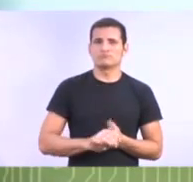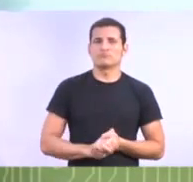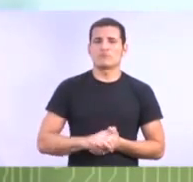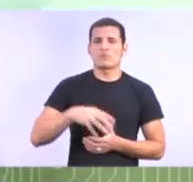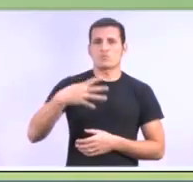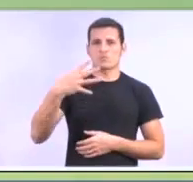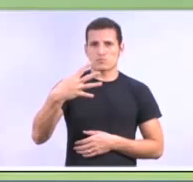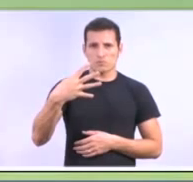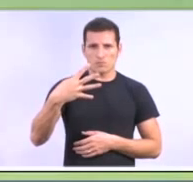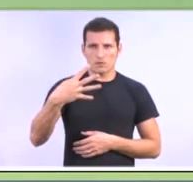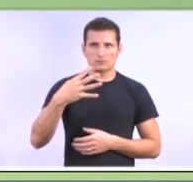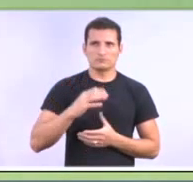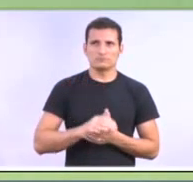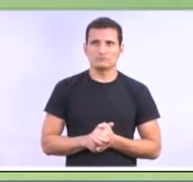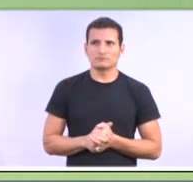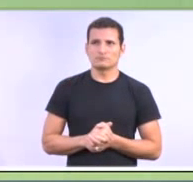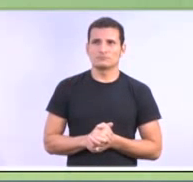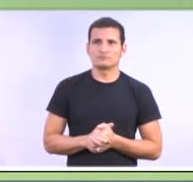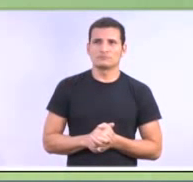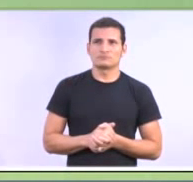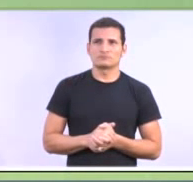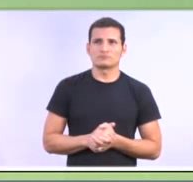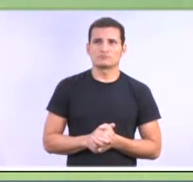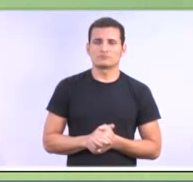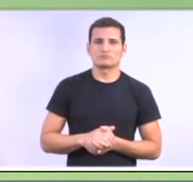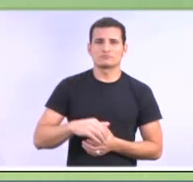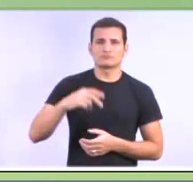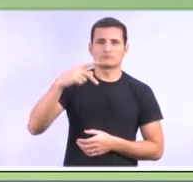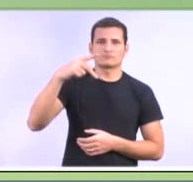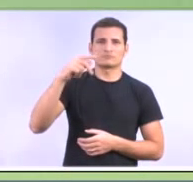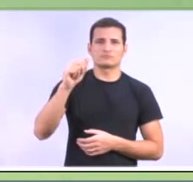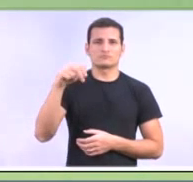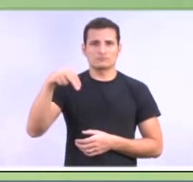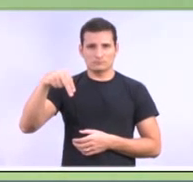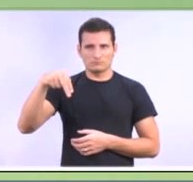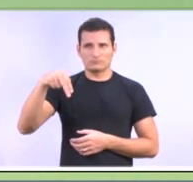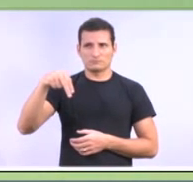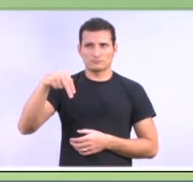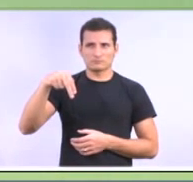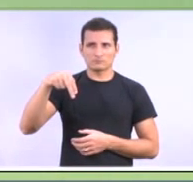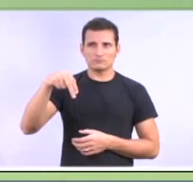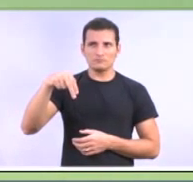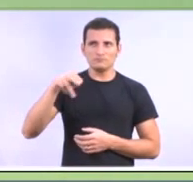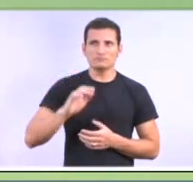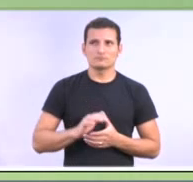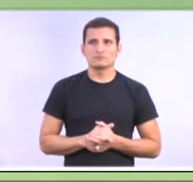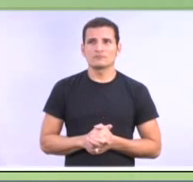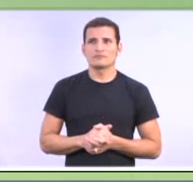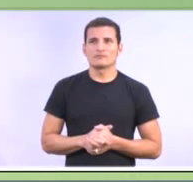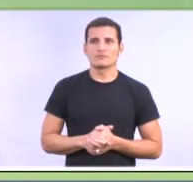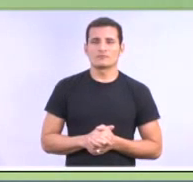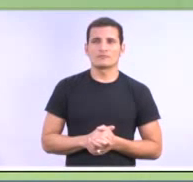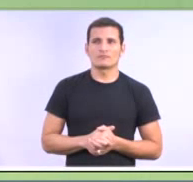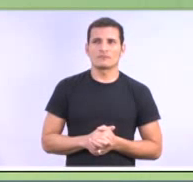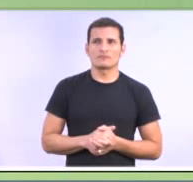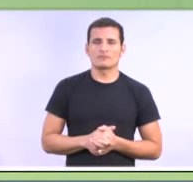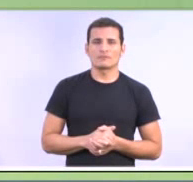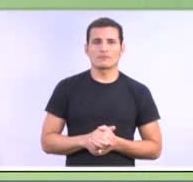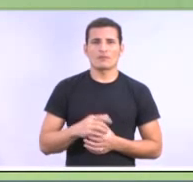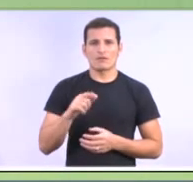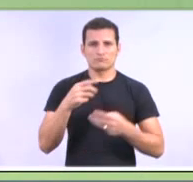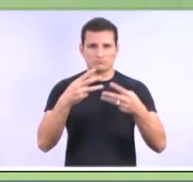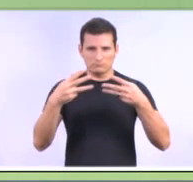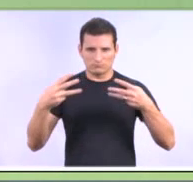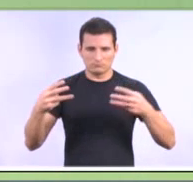elas: as redes que vamos falar pela sigla PAN, que seria Personal Area Network, ou rede